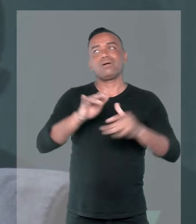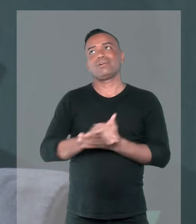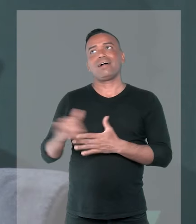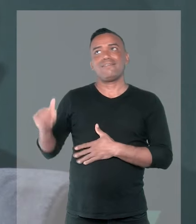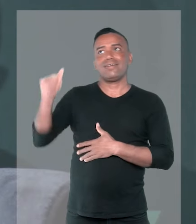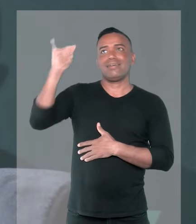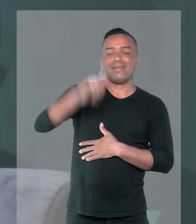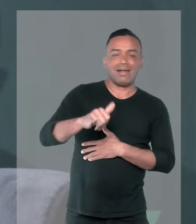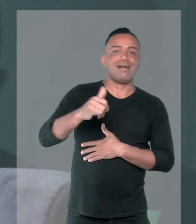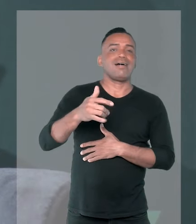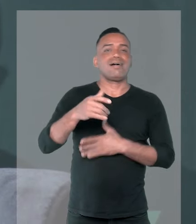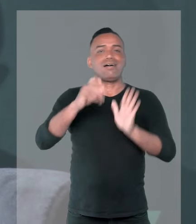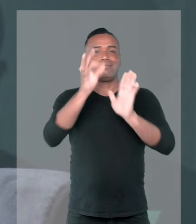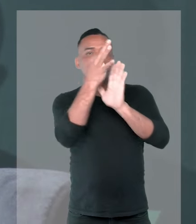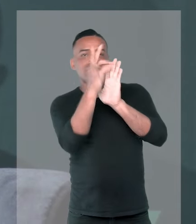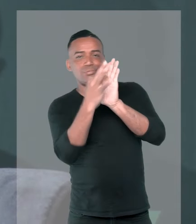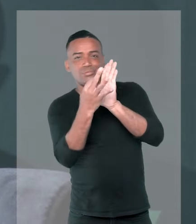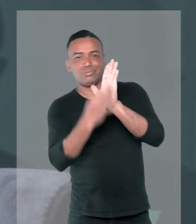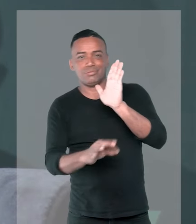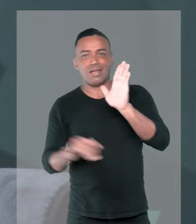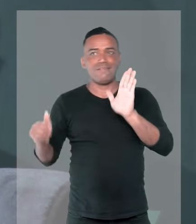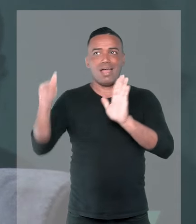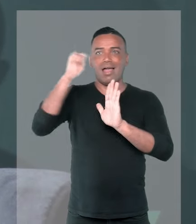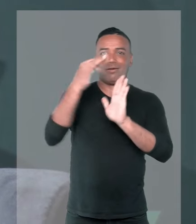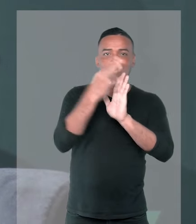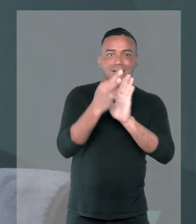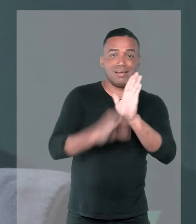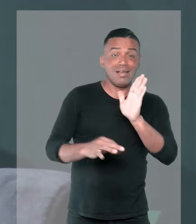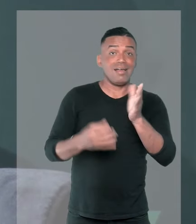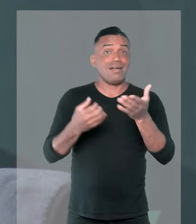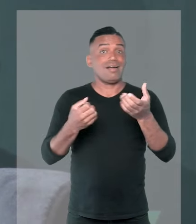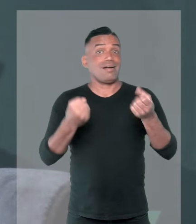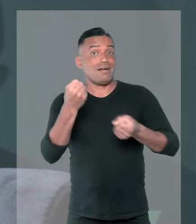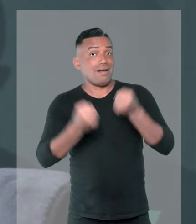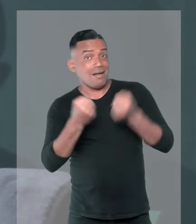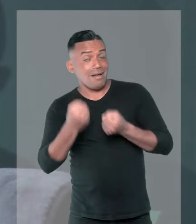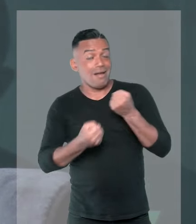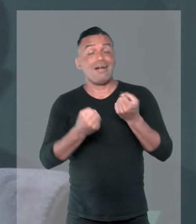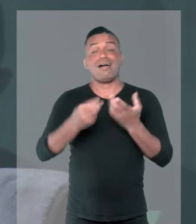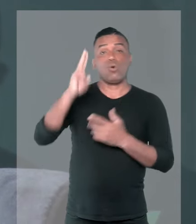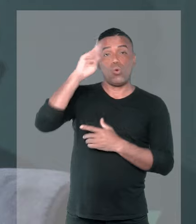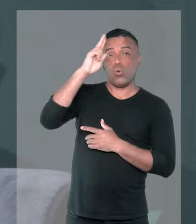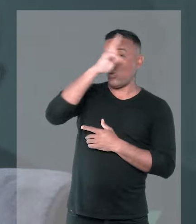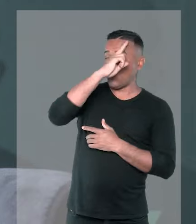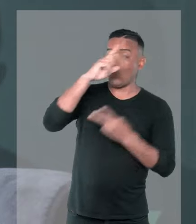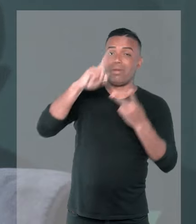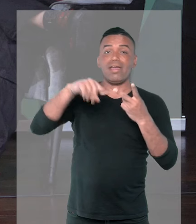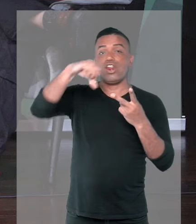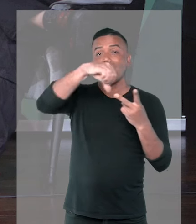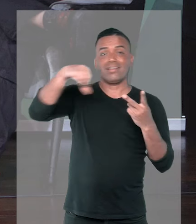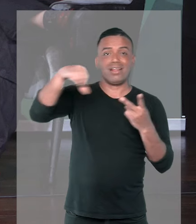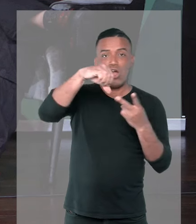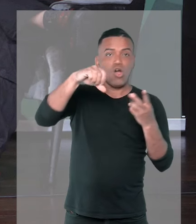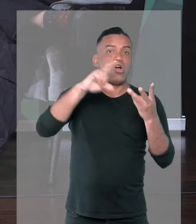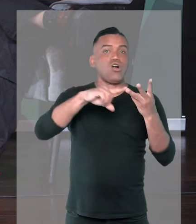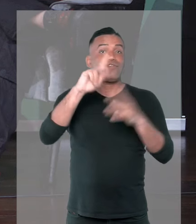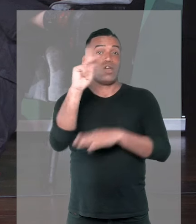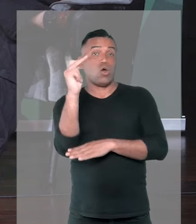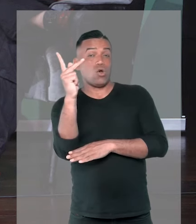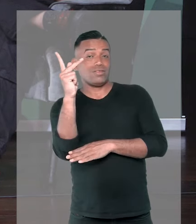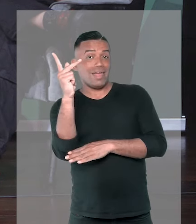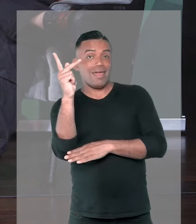checkin de sei lá veículos de transporte de Uber de 99 de reserva de hotel um outro Uber para chegar